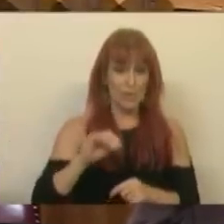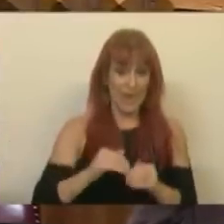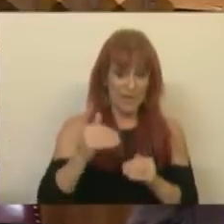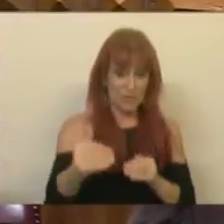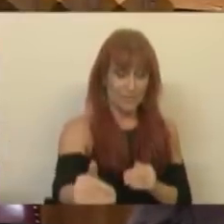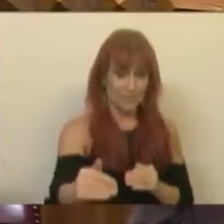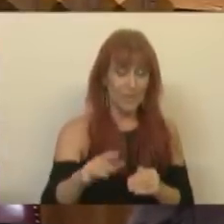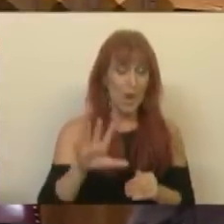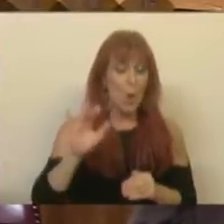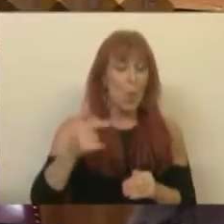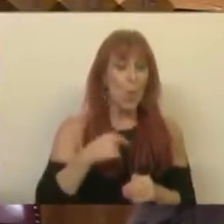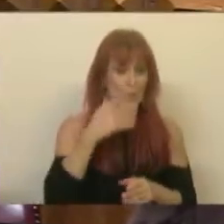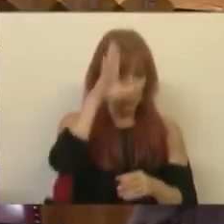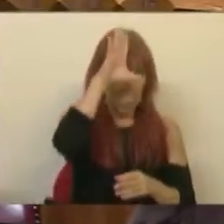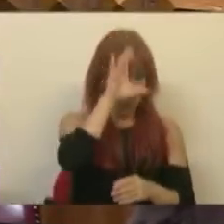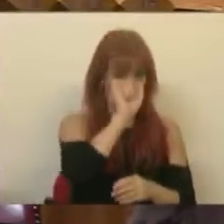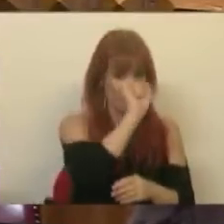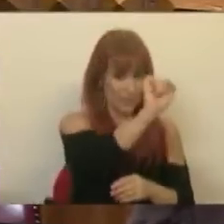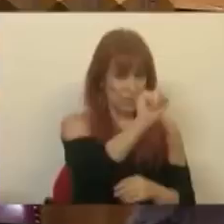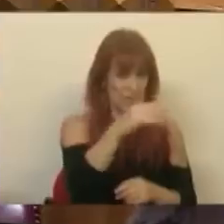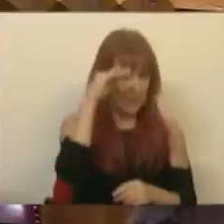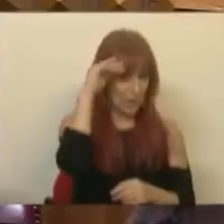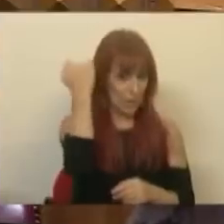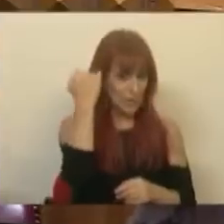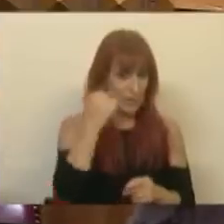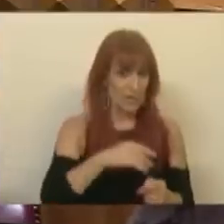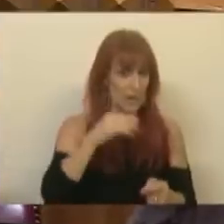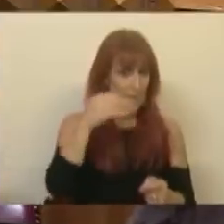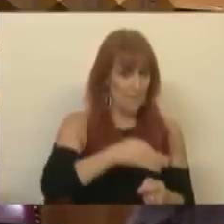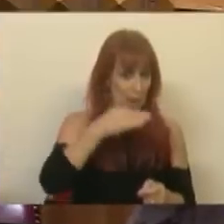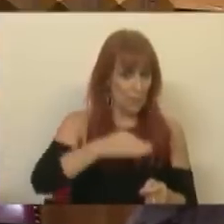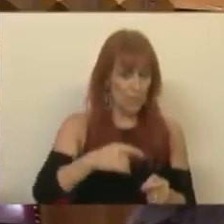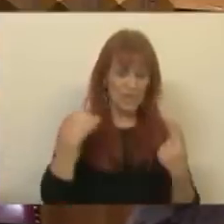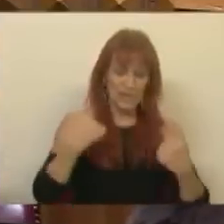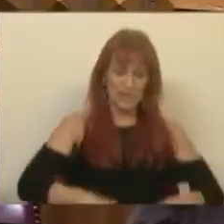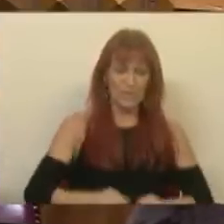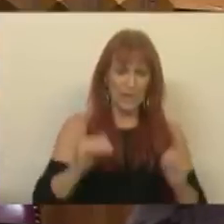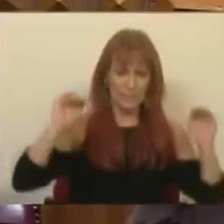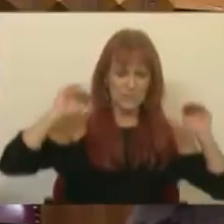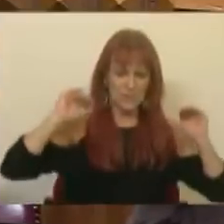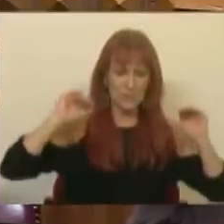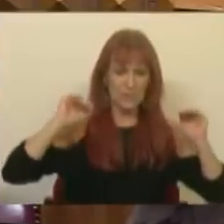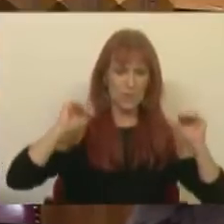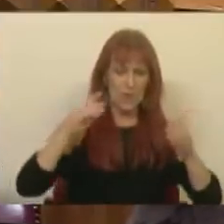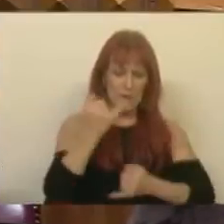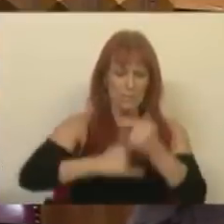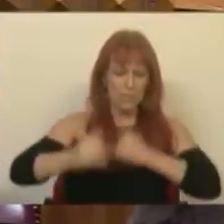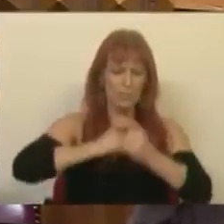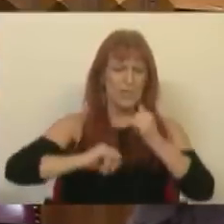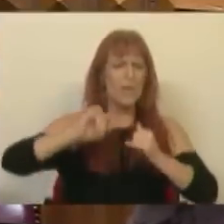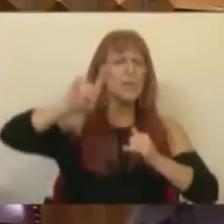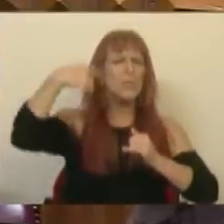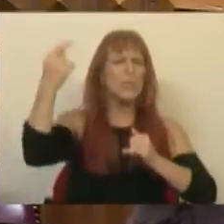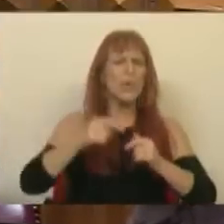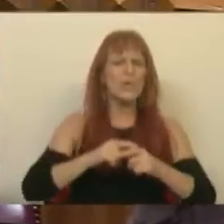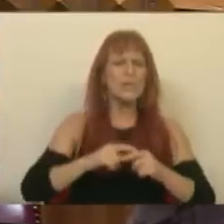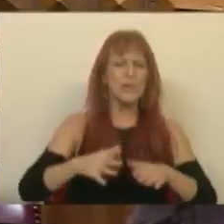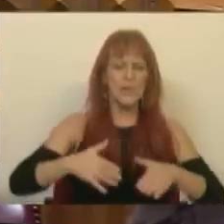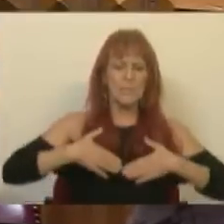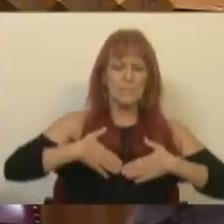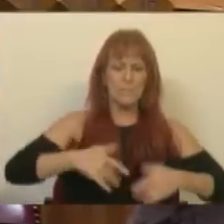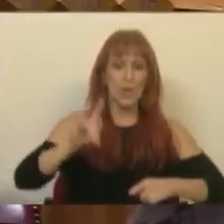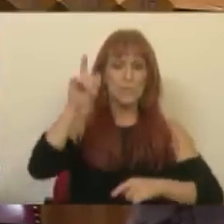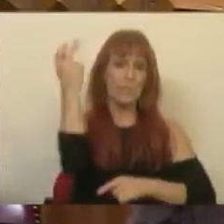de quando no governo Passos tivemos uma remodelação depois de uma diminuição